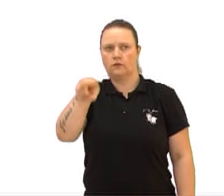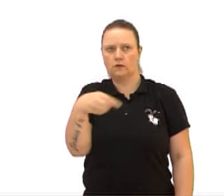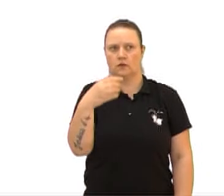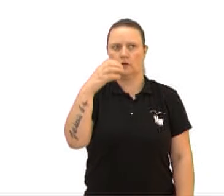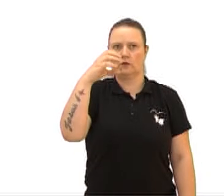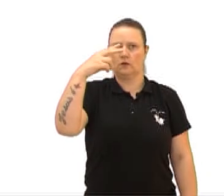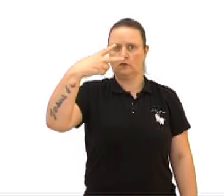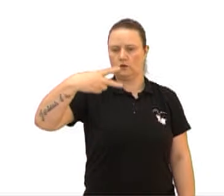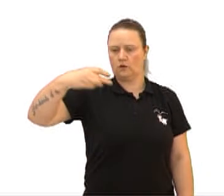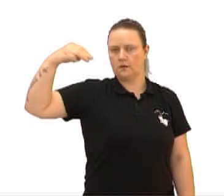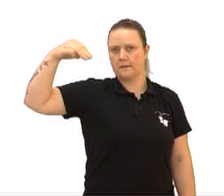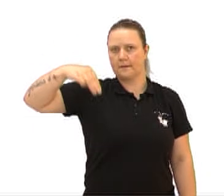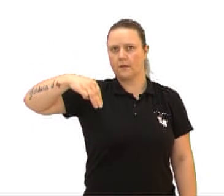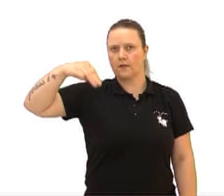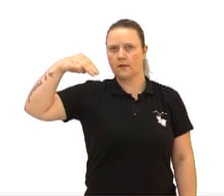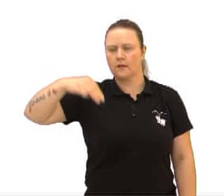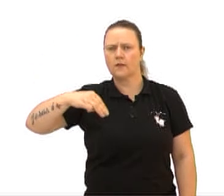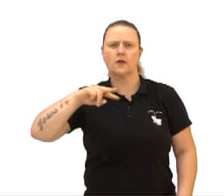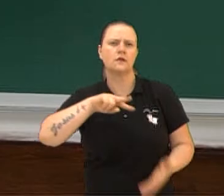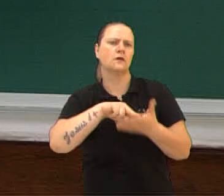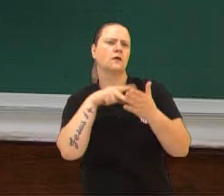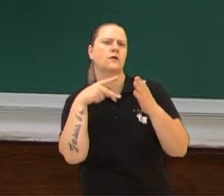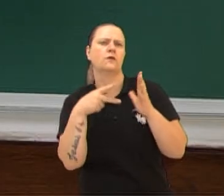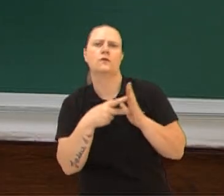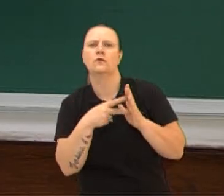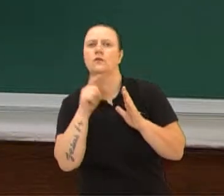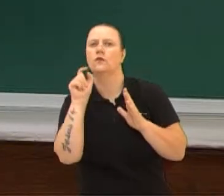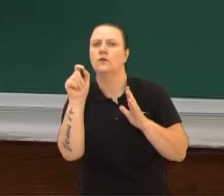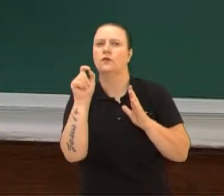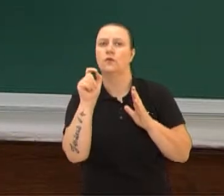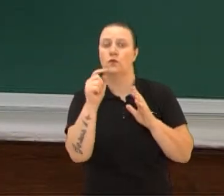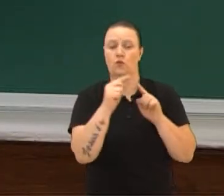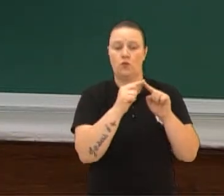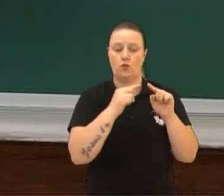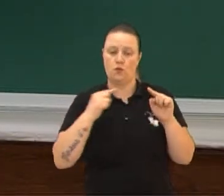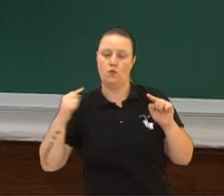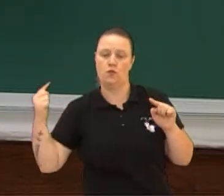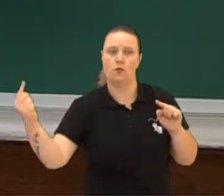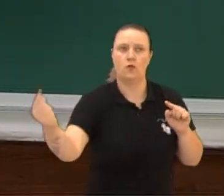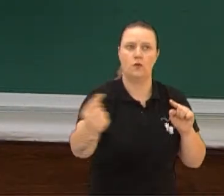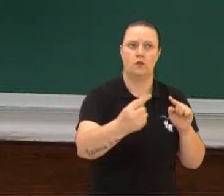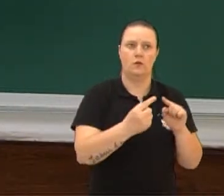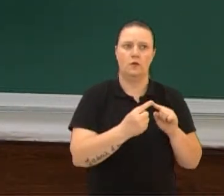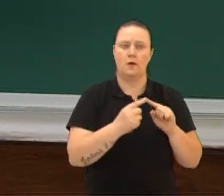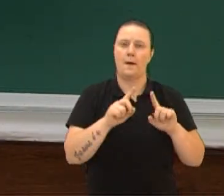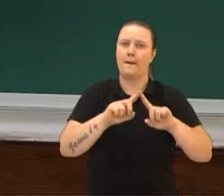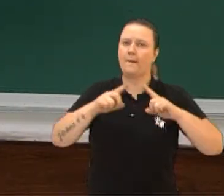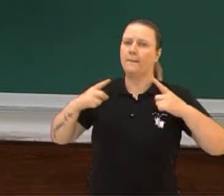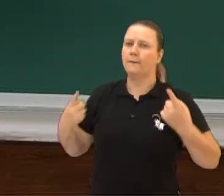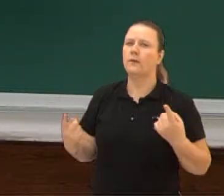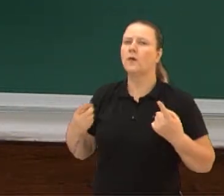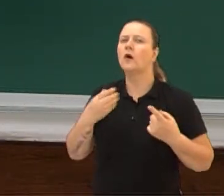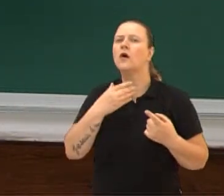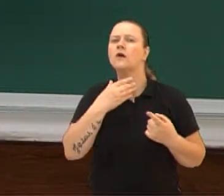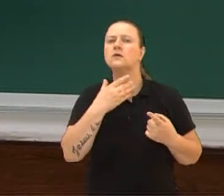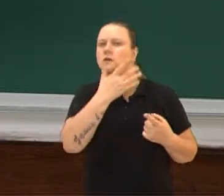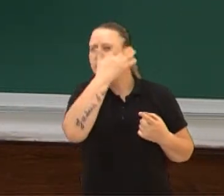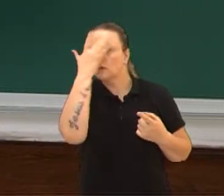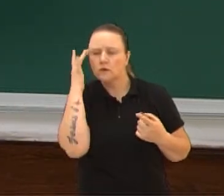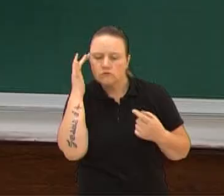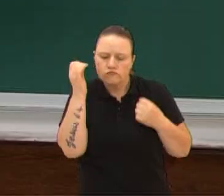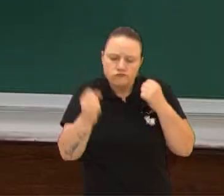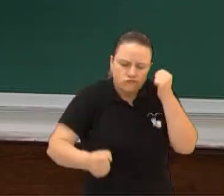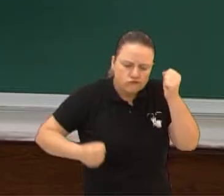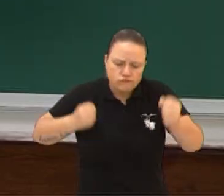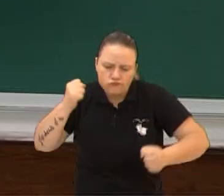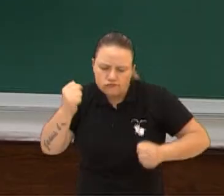251,2 metros. Isso quer dizer o quê? Quer dizer uma volta, certo? Mas esse atleta, ele vai